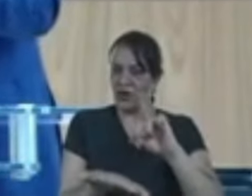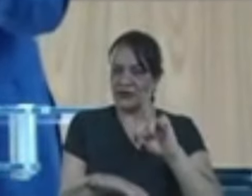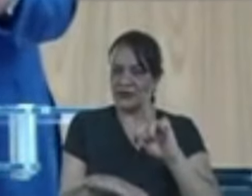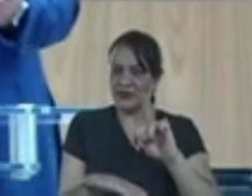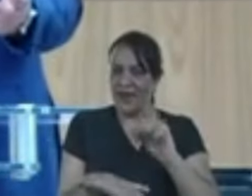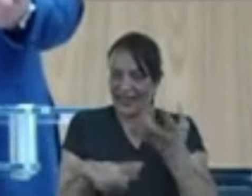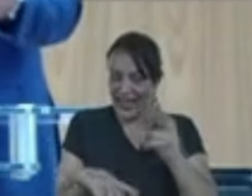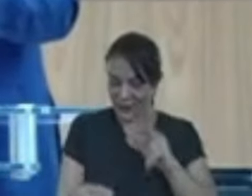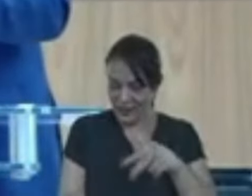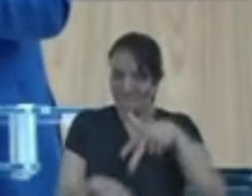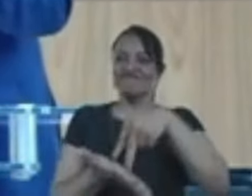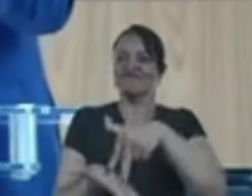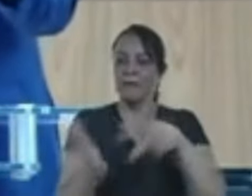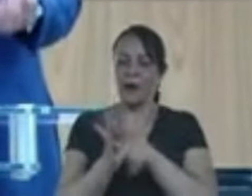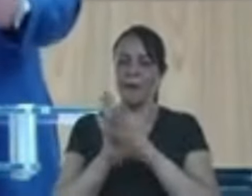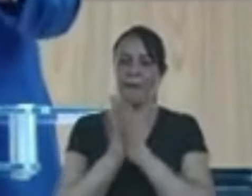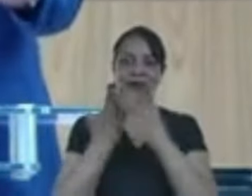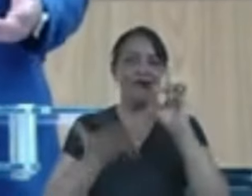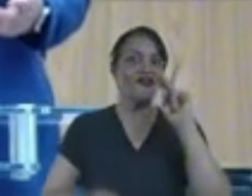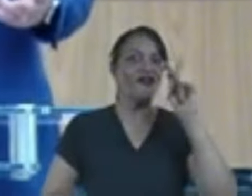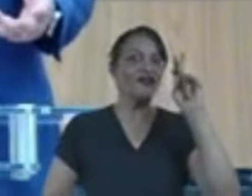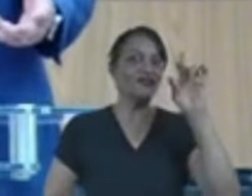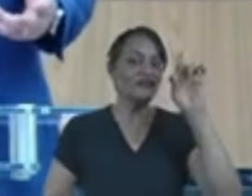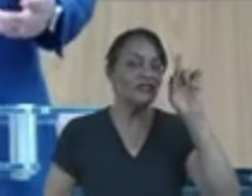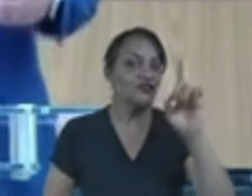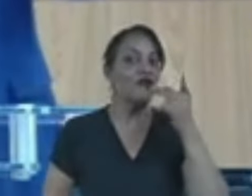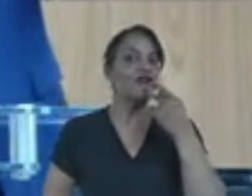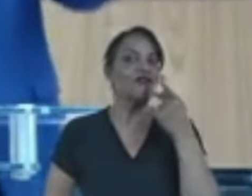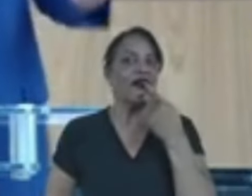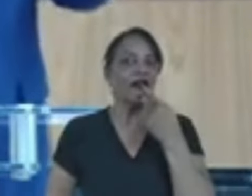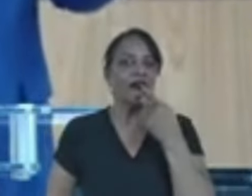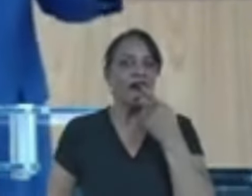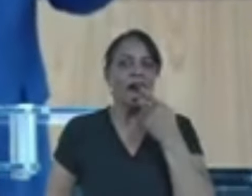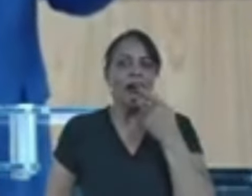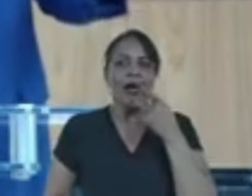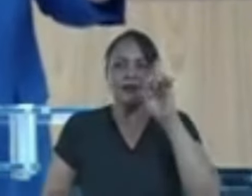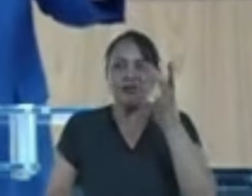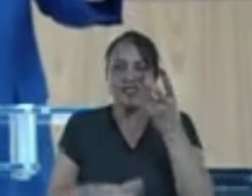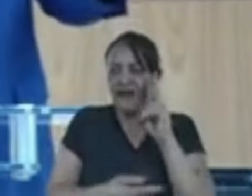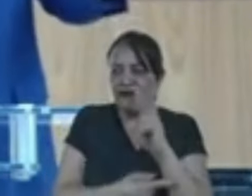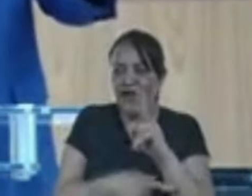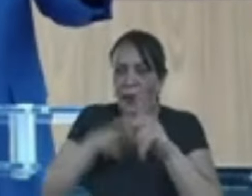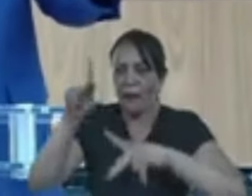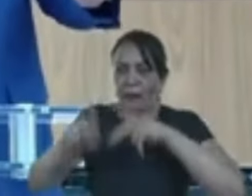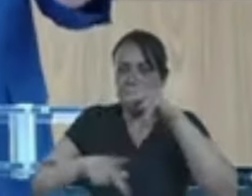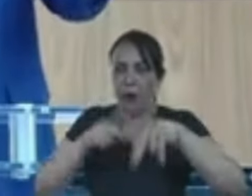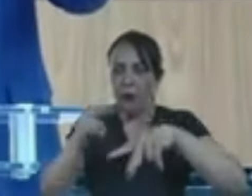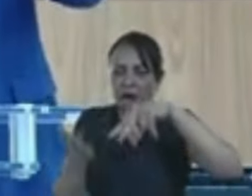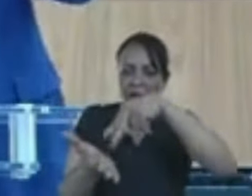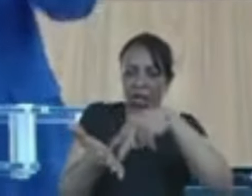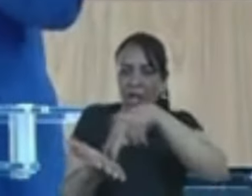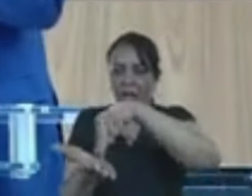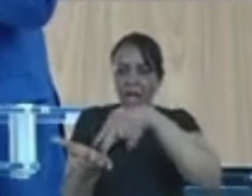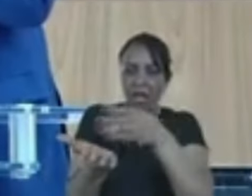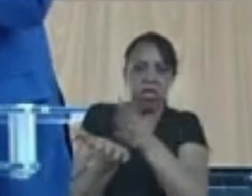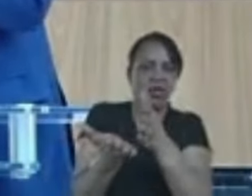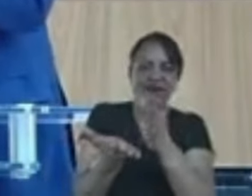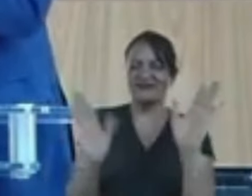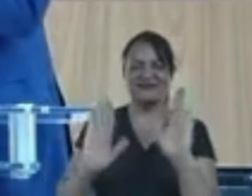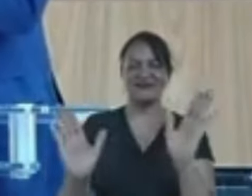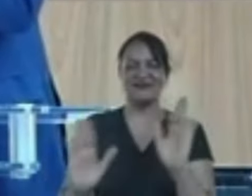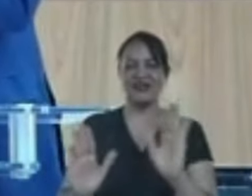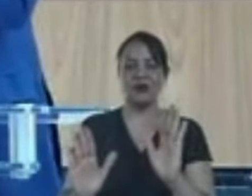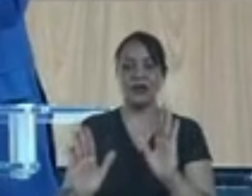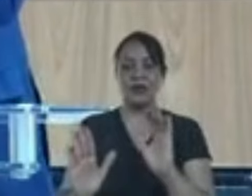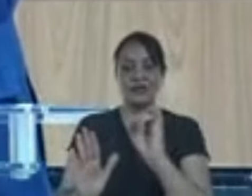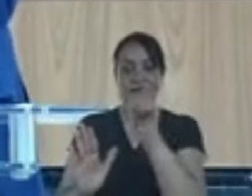porque a própria palavra, ou seja, não tem prazer que fiquemos caídos, porque a própria palavra nos afirma que o justo pode cair 7 vezes e